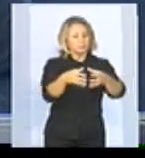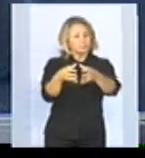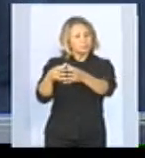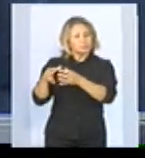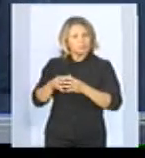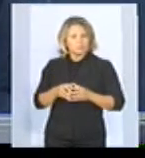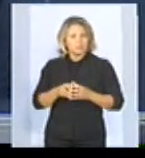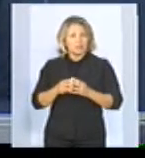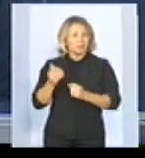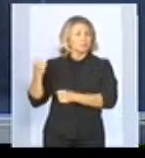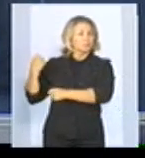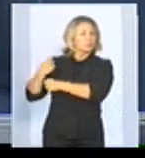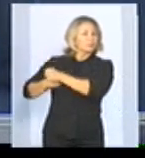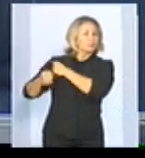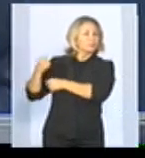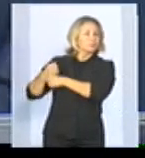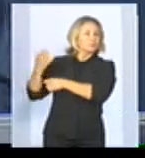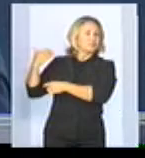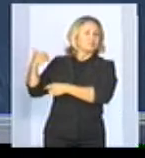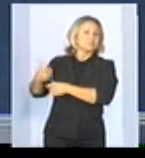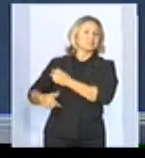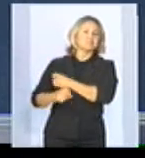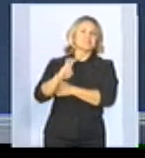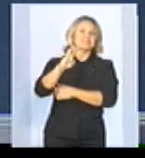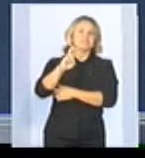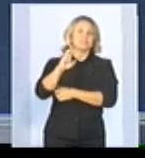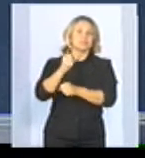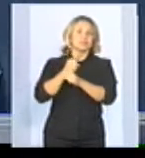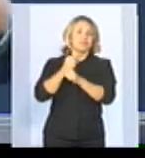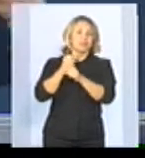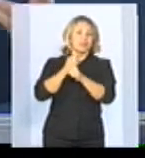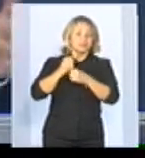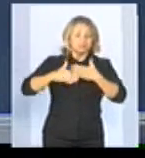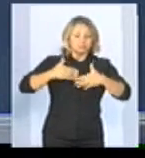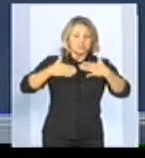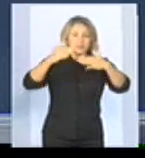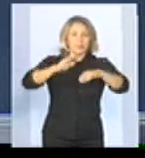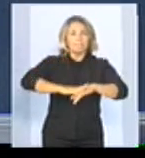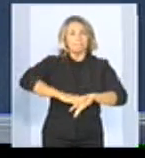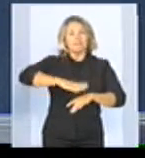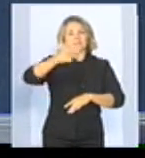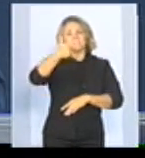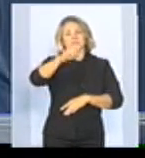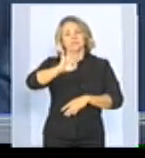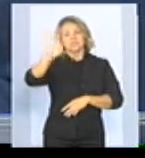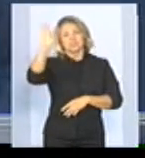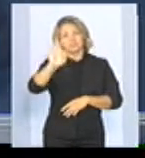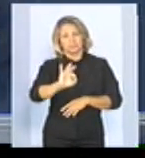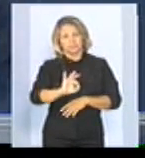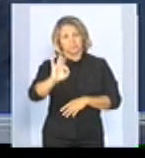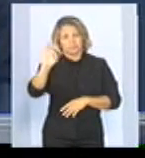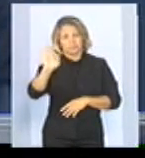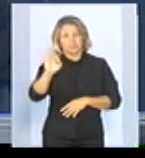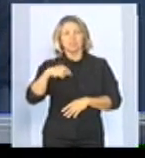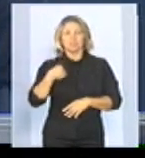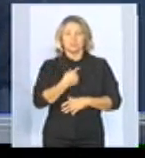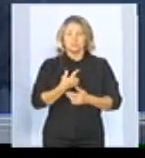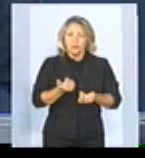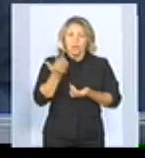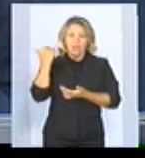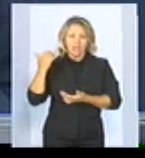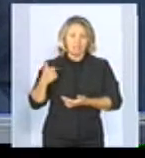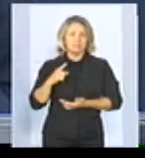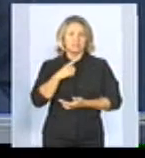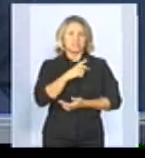nos últimos 5 anos senhor Ministro a base de assinantes cresceu mais de 200% nós saímos de 5,3 milhões de